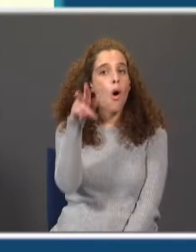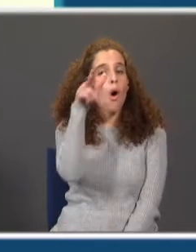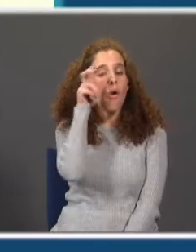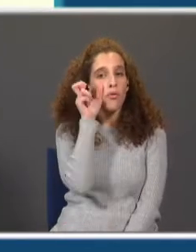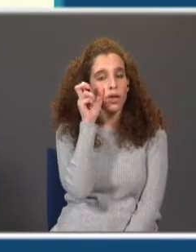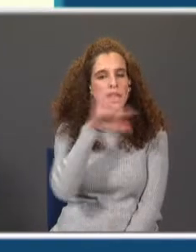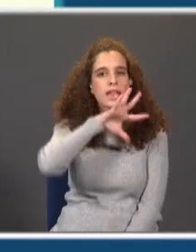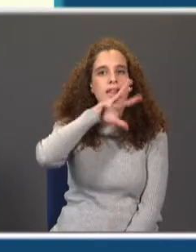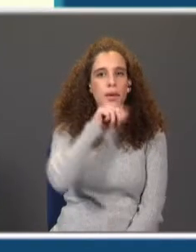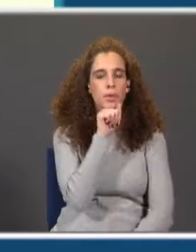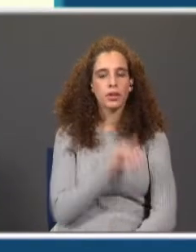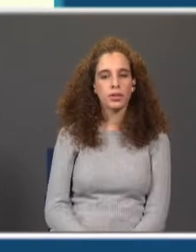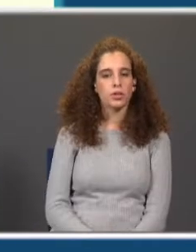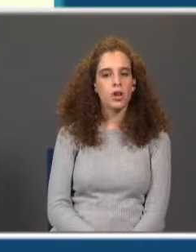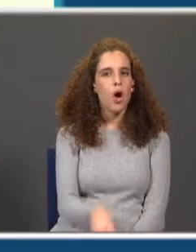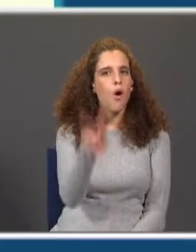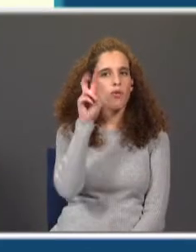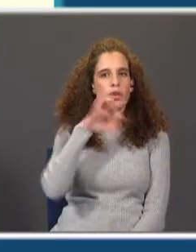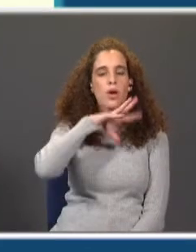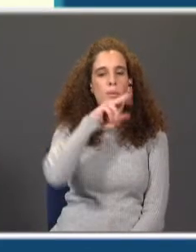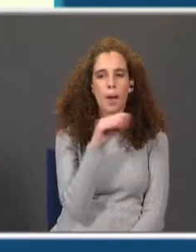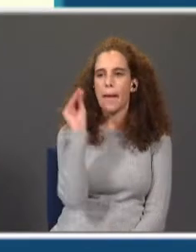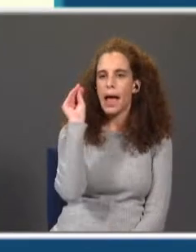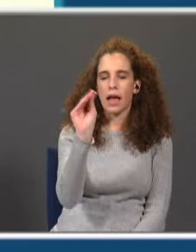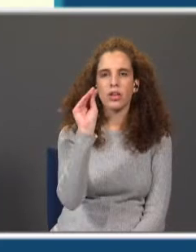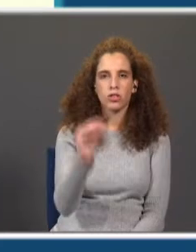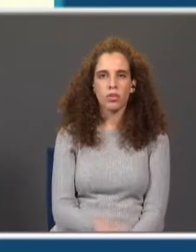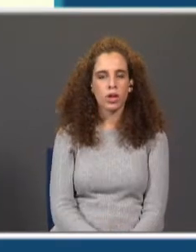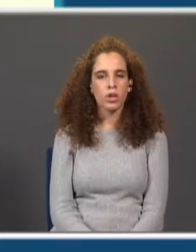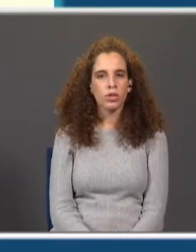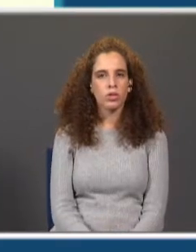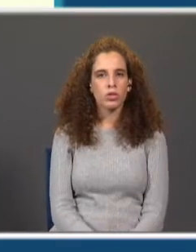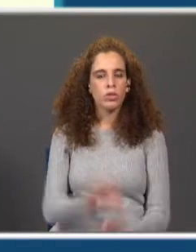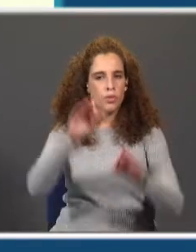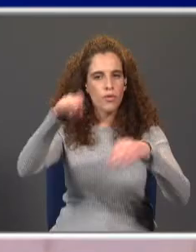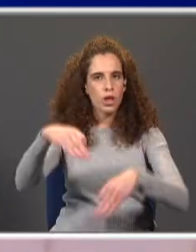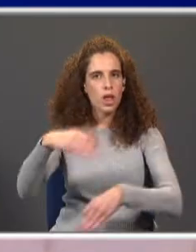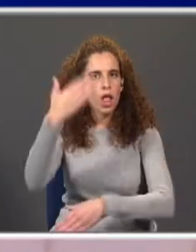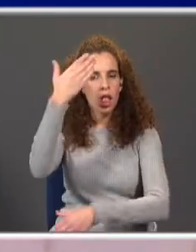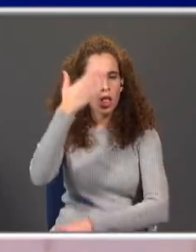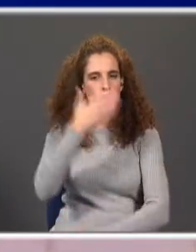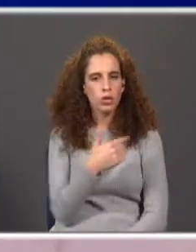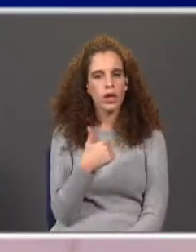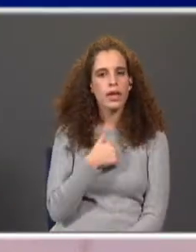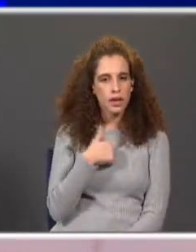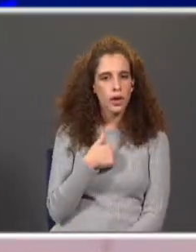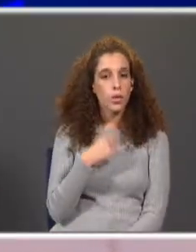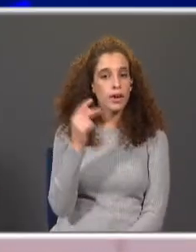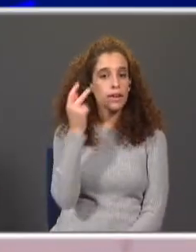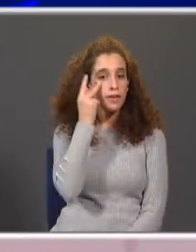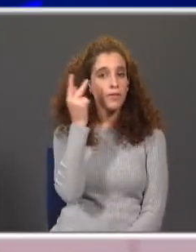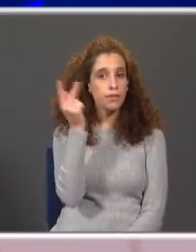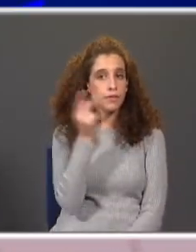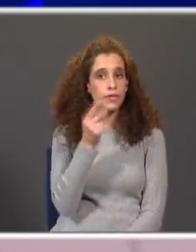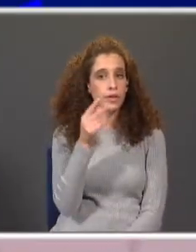mães, não é? Ouvíamos as mães a chamar ao fim do dia. Eu, que vivo numa vila, tenho essa recordação.